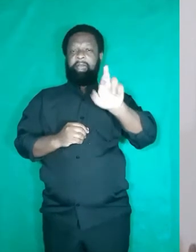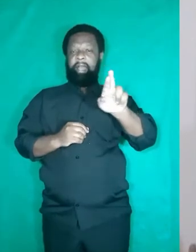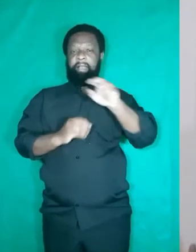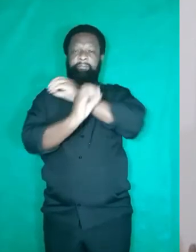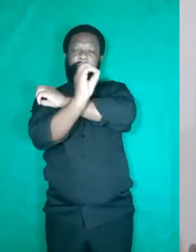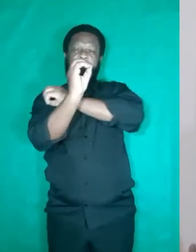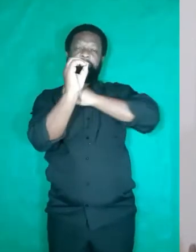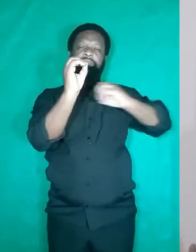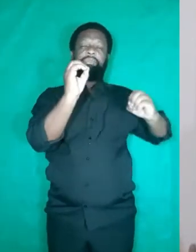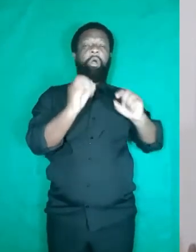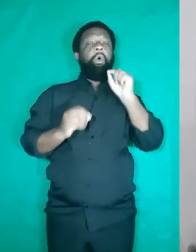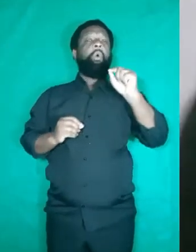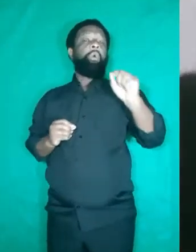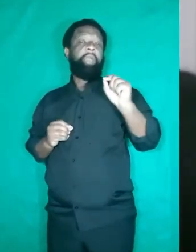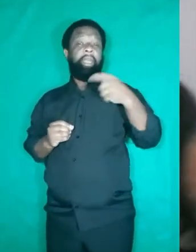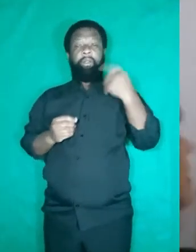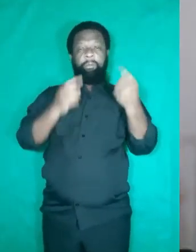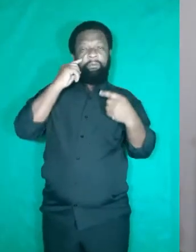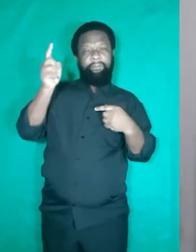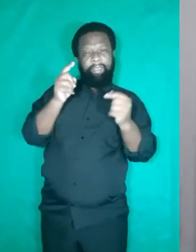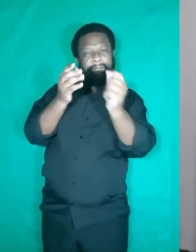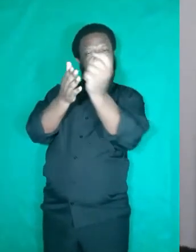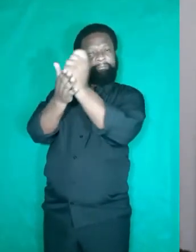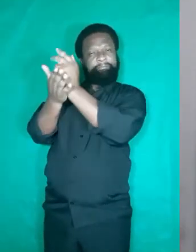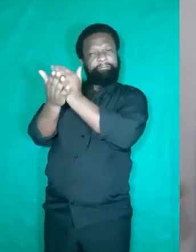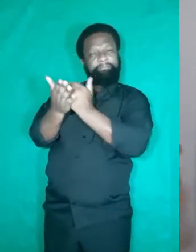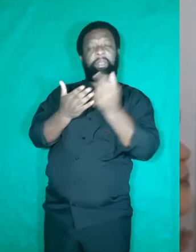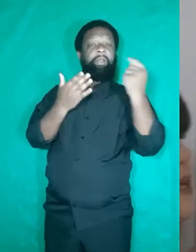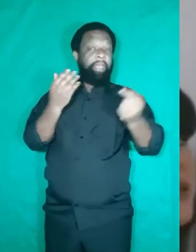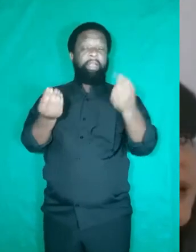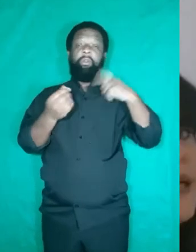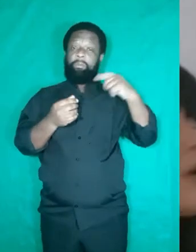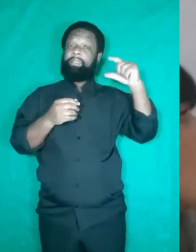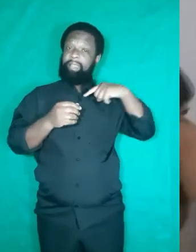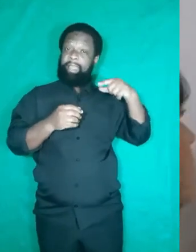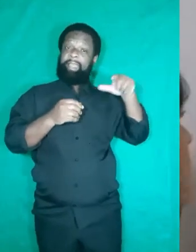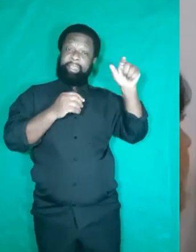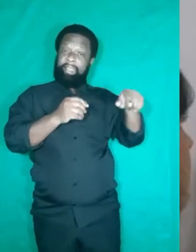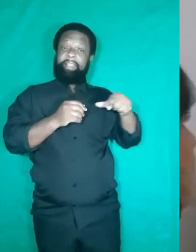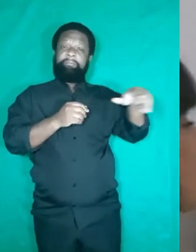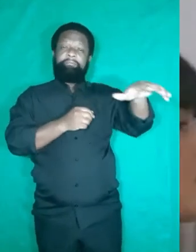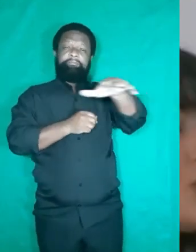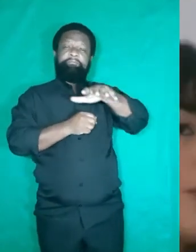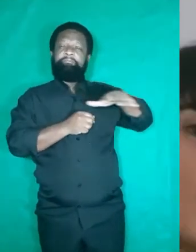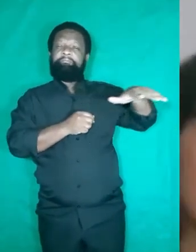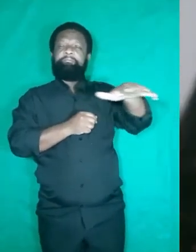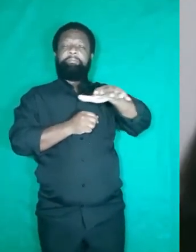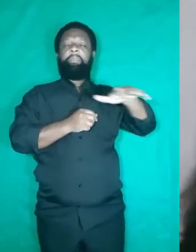Ou seja, a maneira como eu escrevi aqui é exatamente a maneira como essa molécula